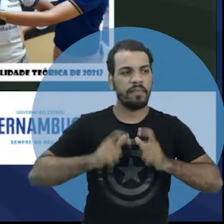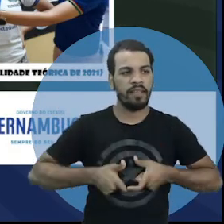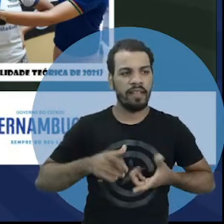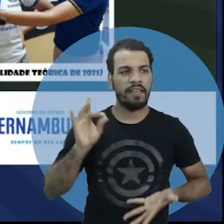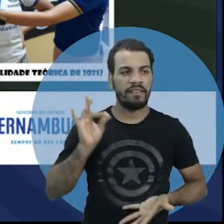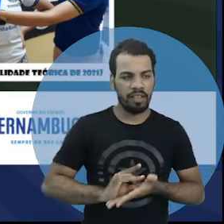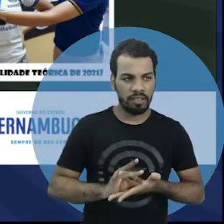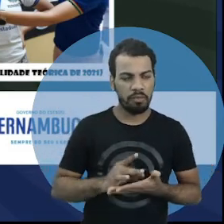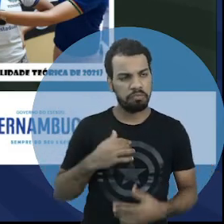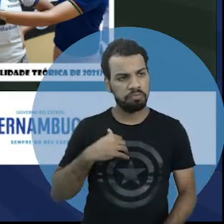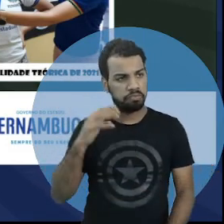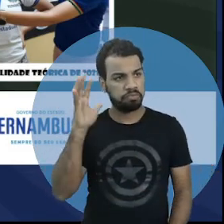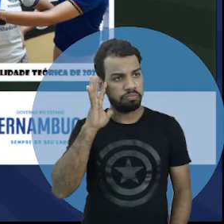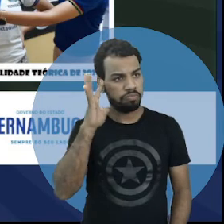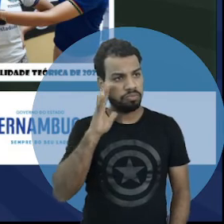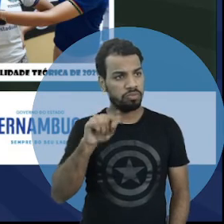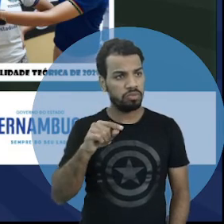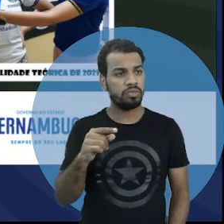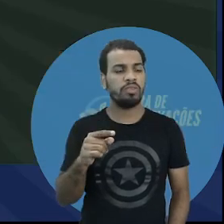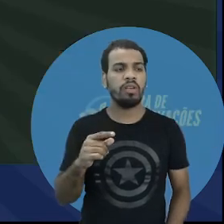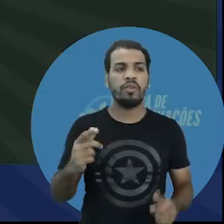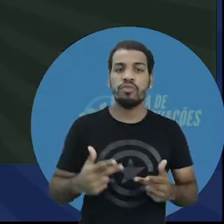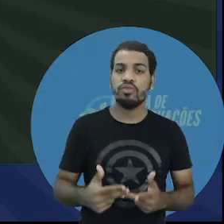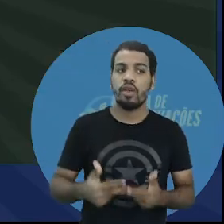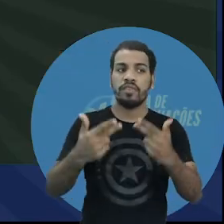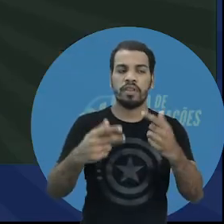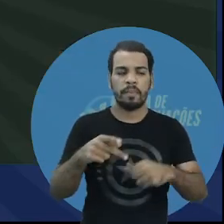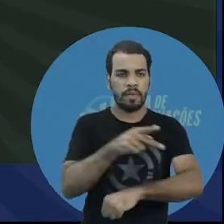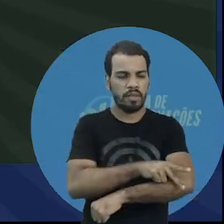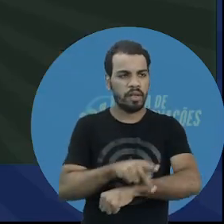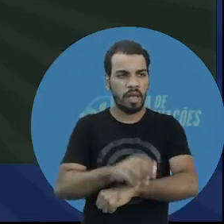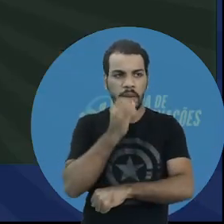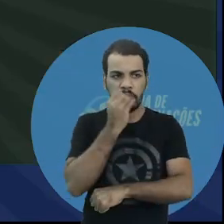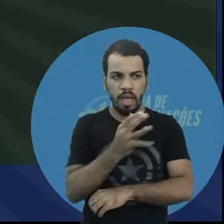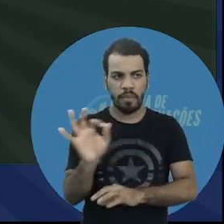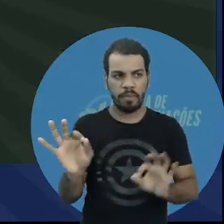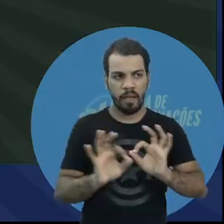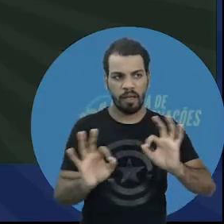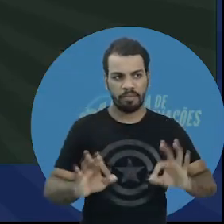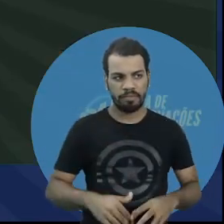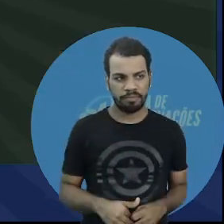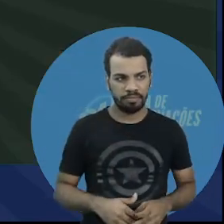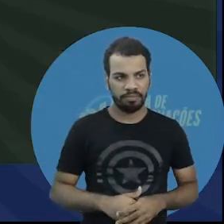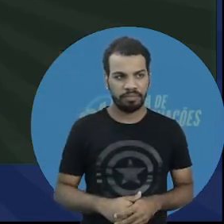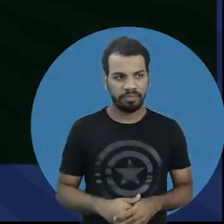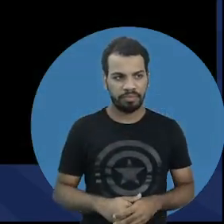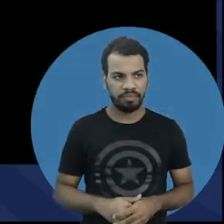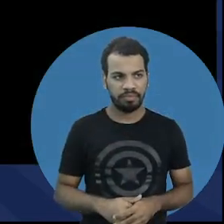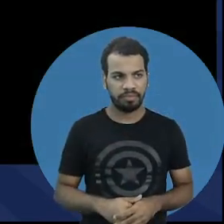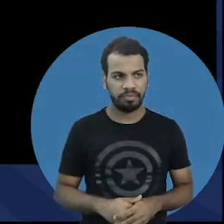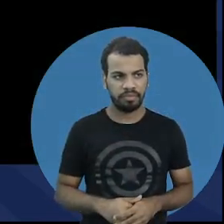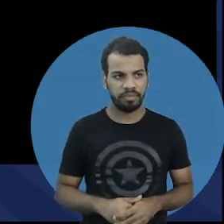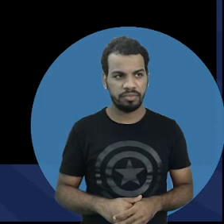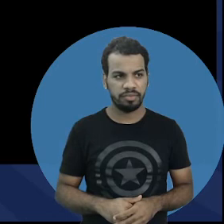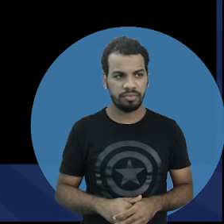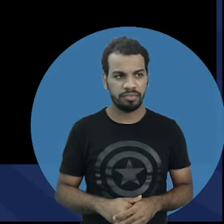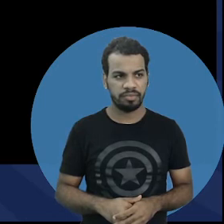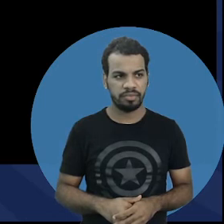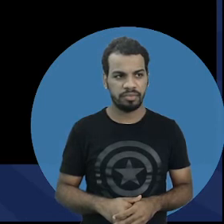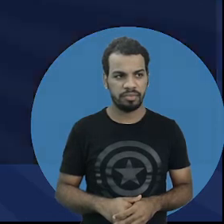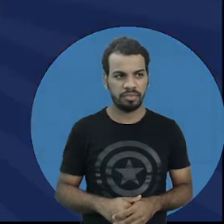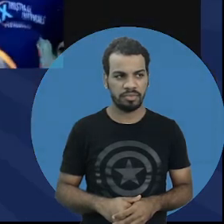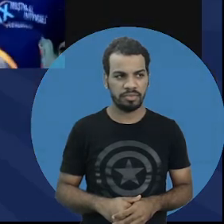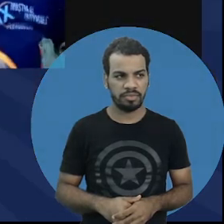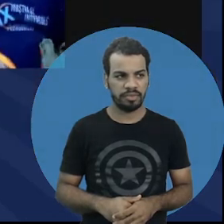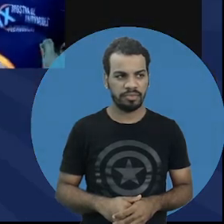fato, na minha concepção, uma inovação pedagógica bastante válida. Bem, é isso aí, tá?